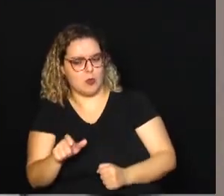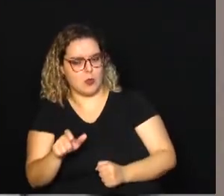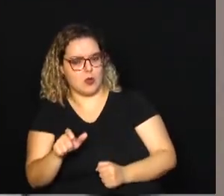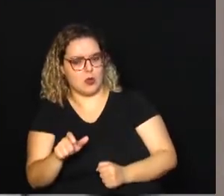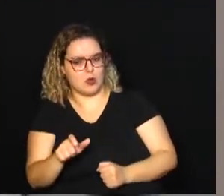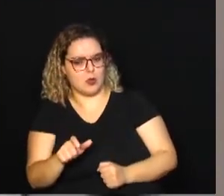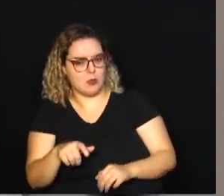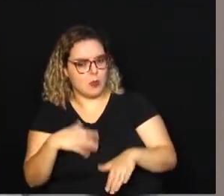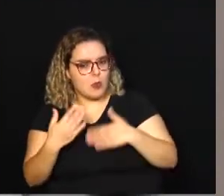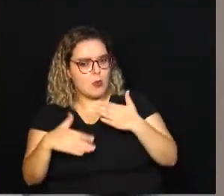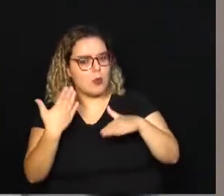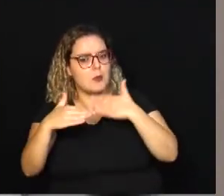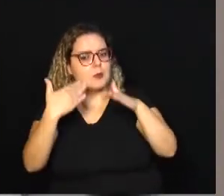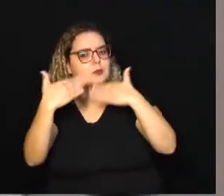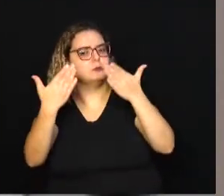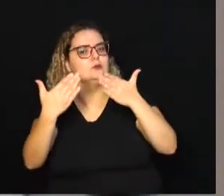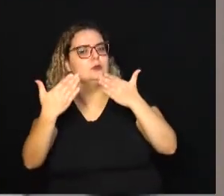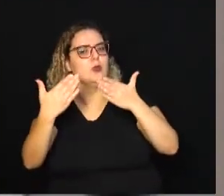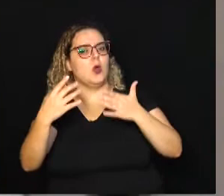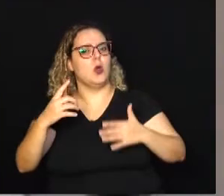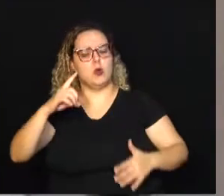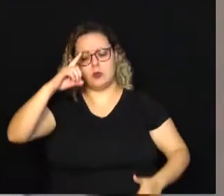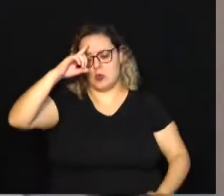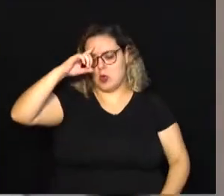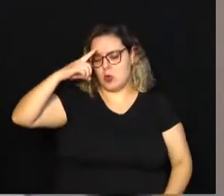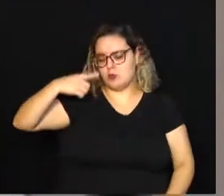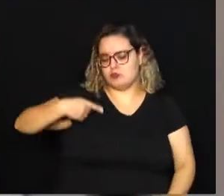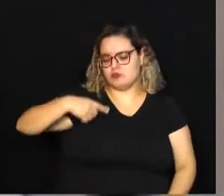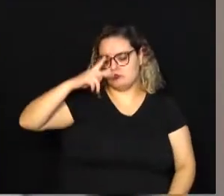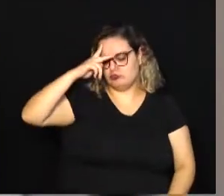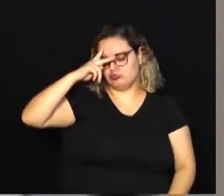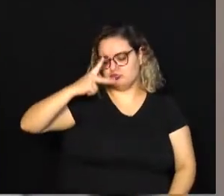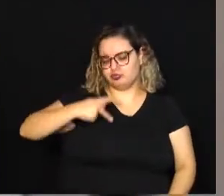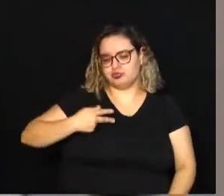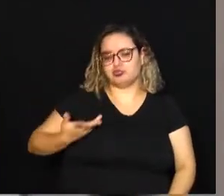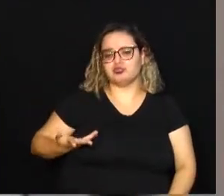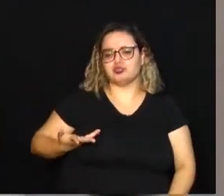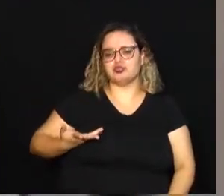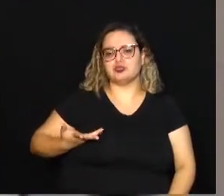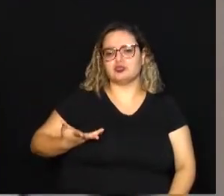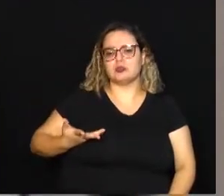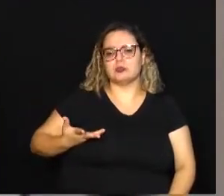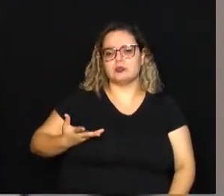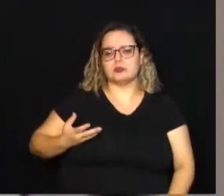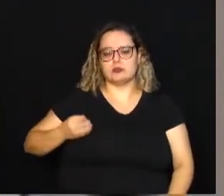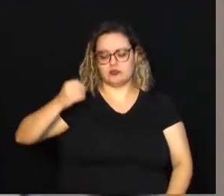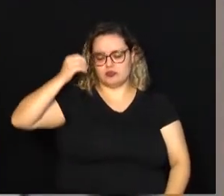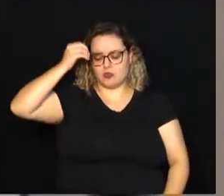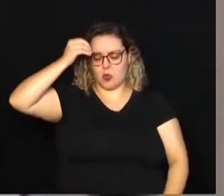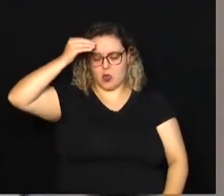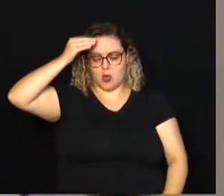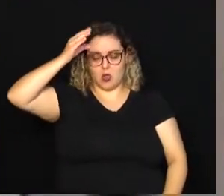cada vez mais dona de si, emancipada em termos de conhecimento?